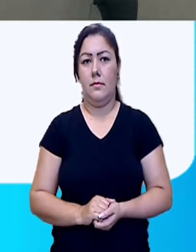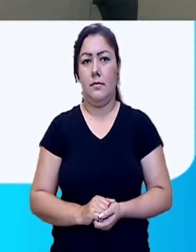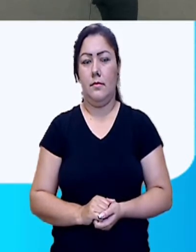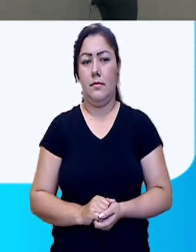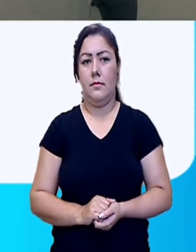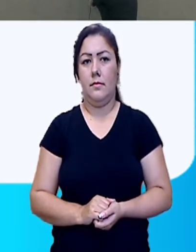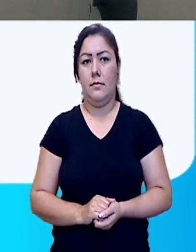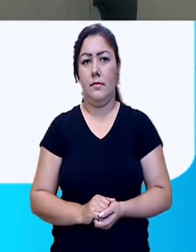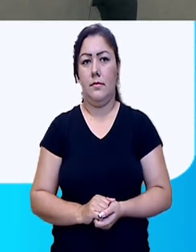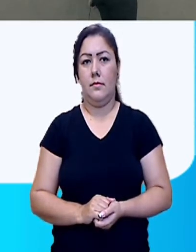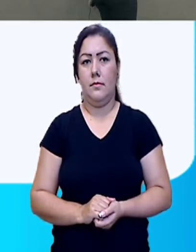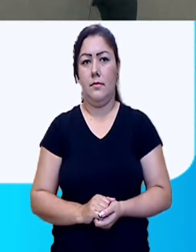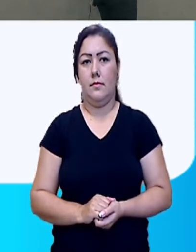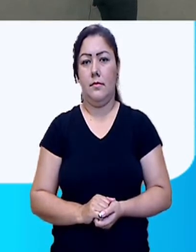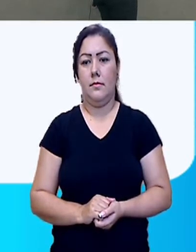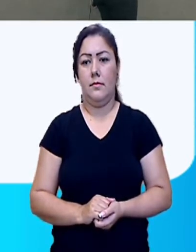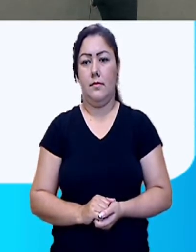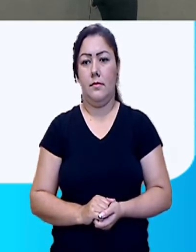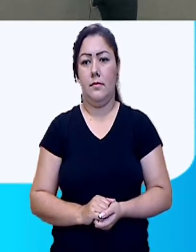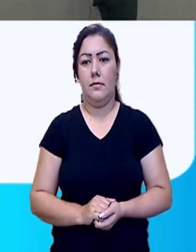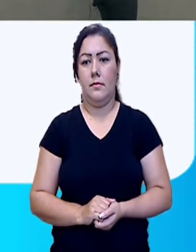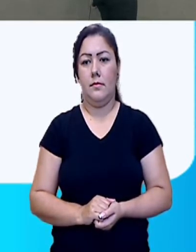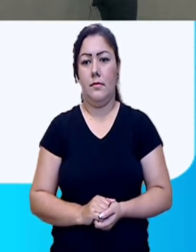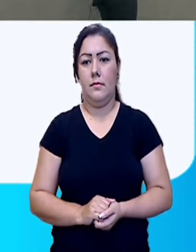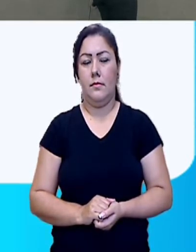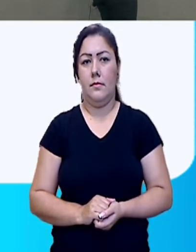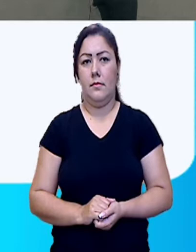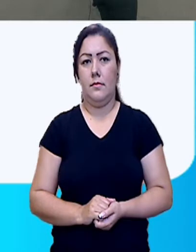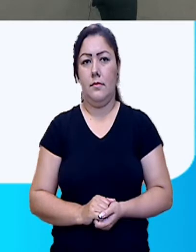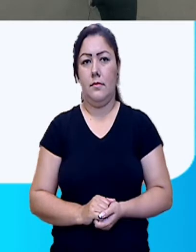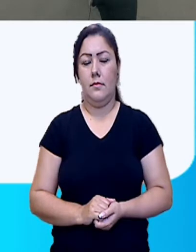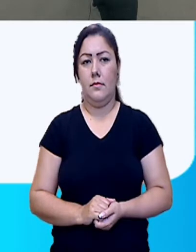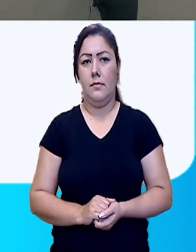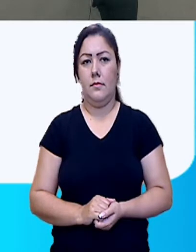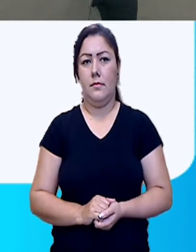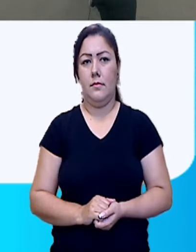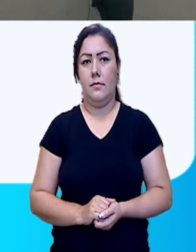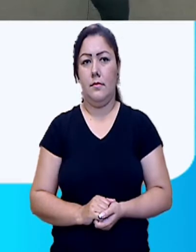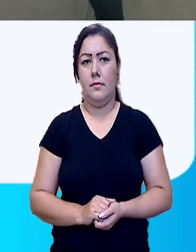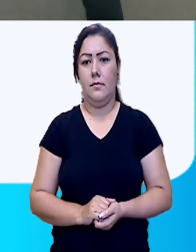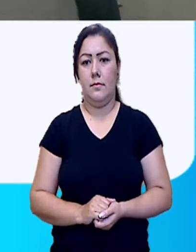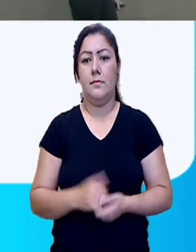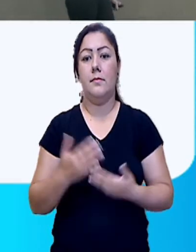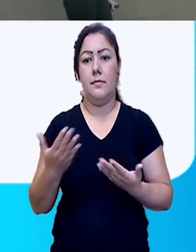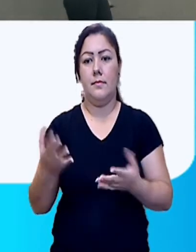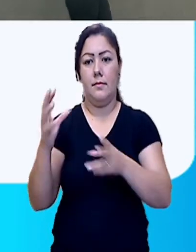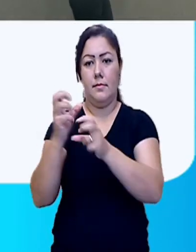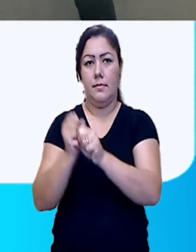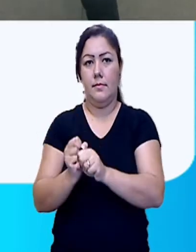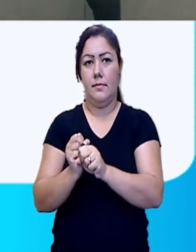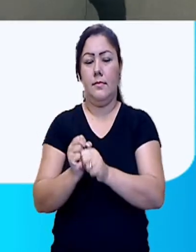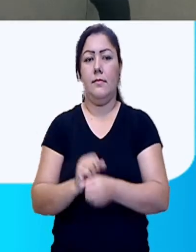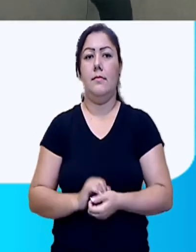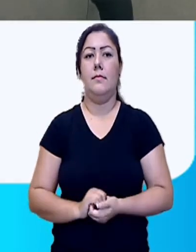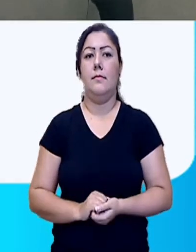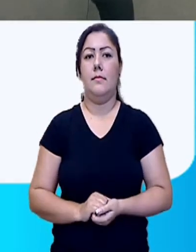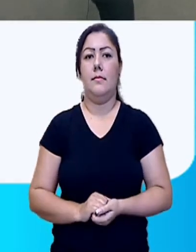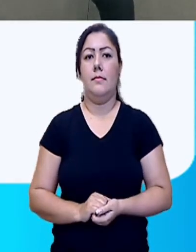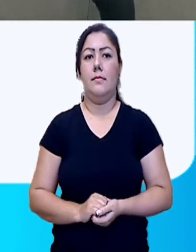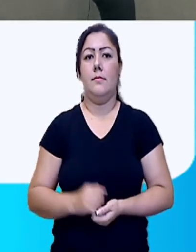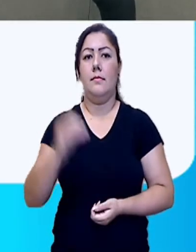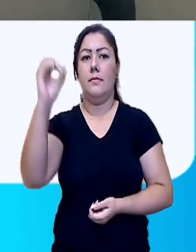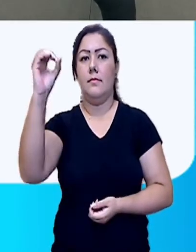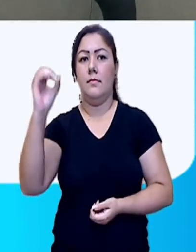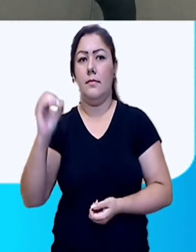850 mais 450. Nós vamos somar aqui. Então,